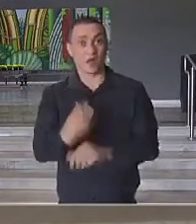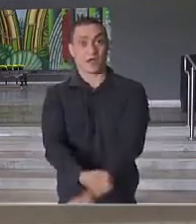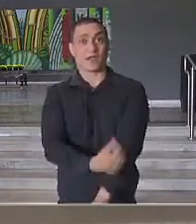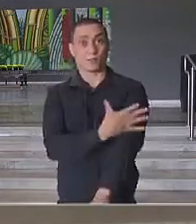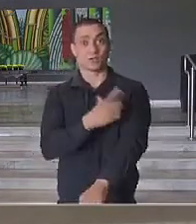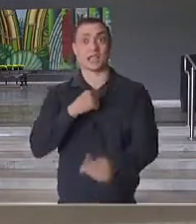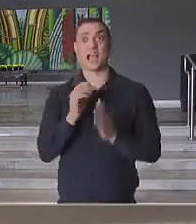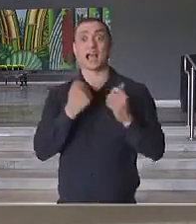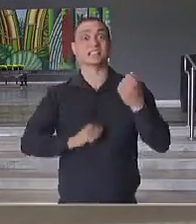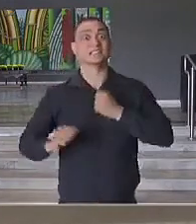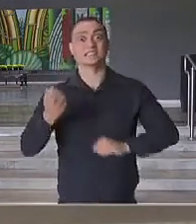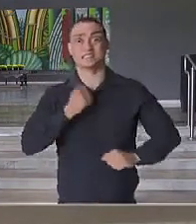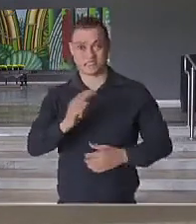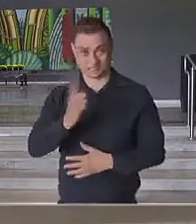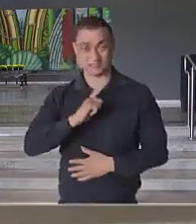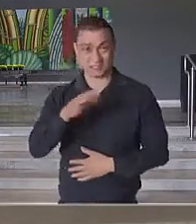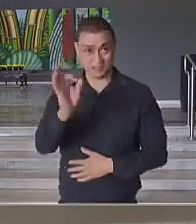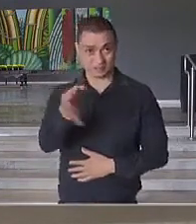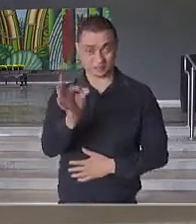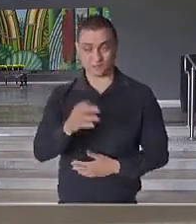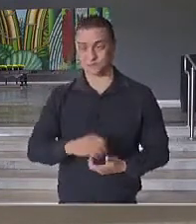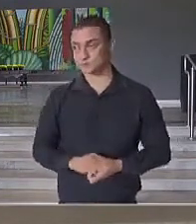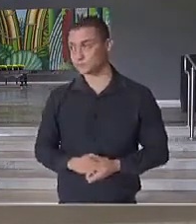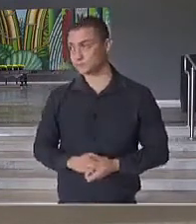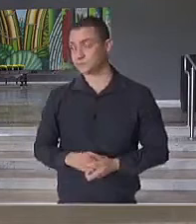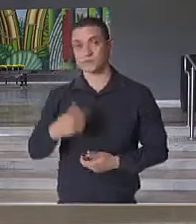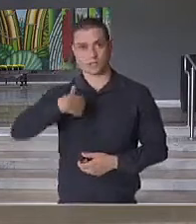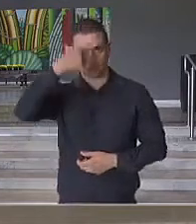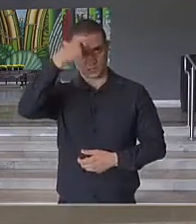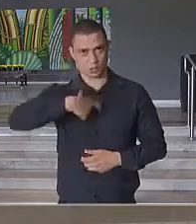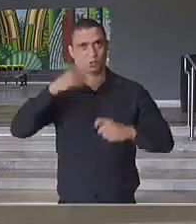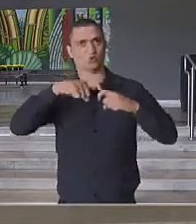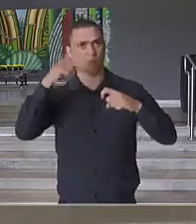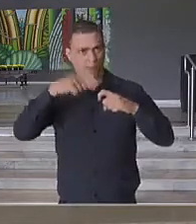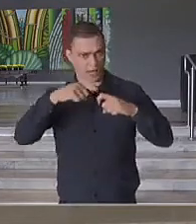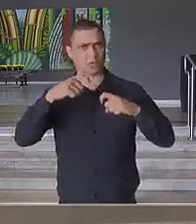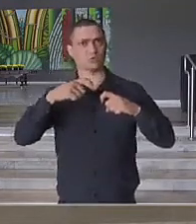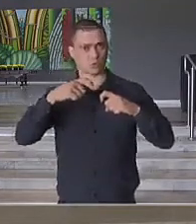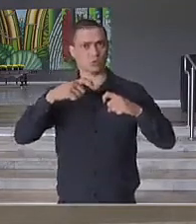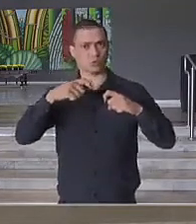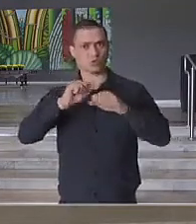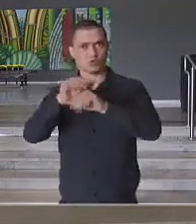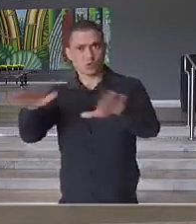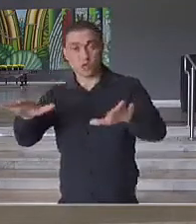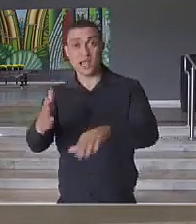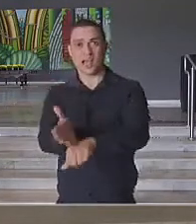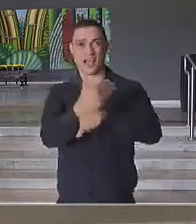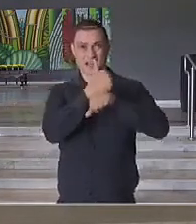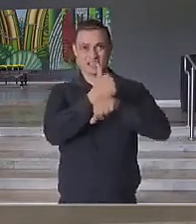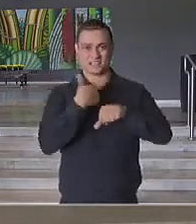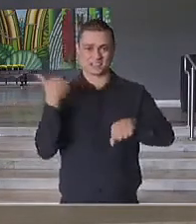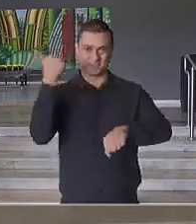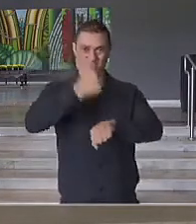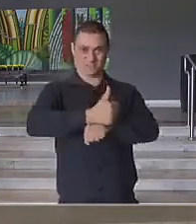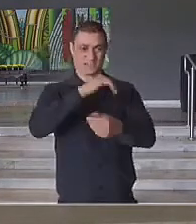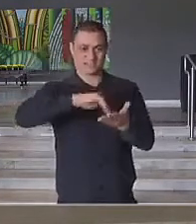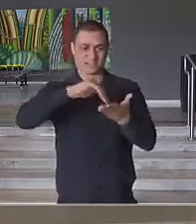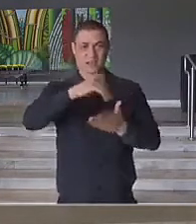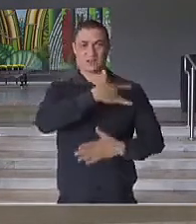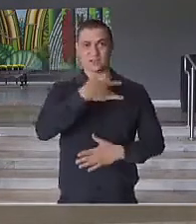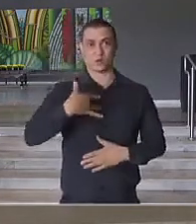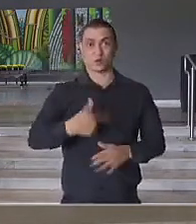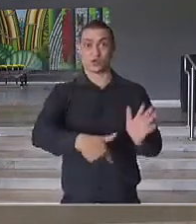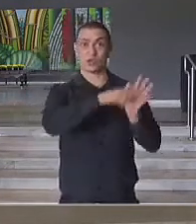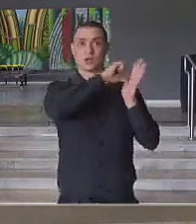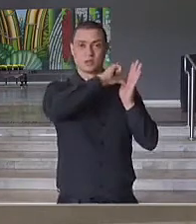e ansiedade, eu não vou mentir isso. Eu sou médico infectologista e antes de vir trabalhar como secretário,